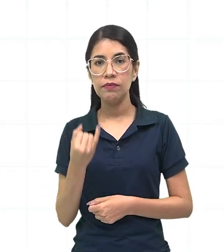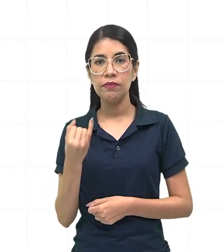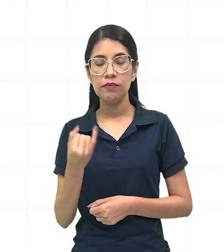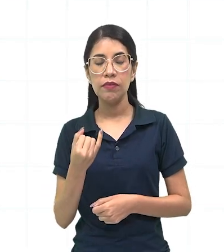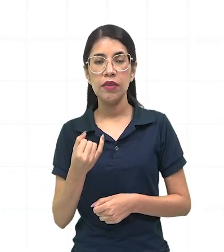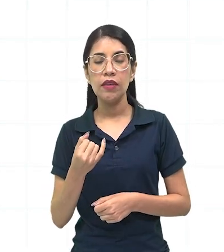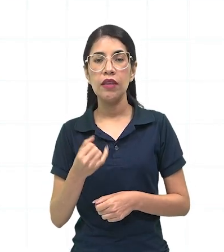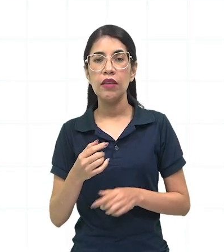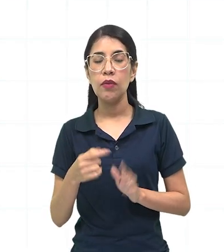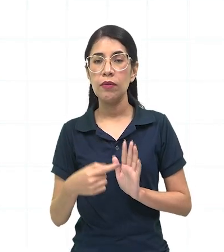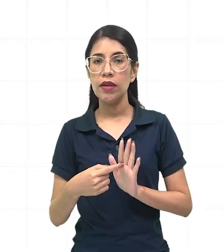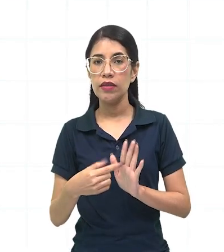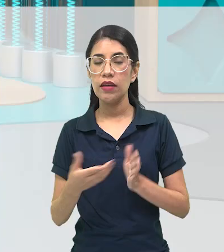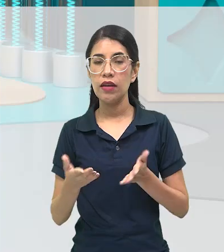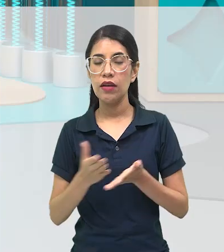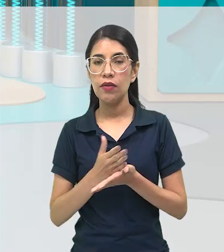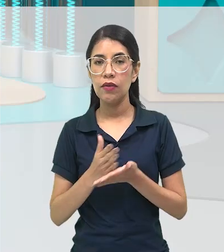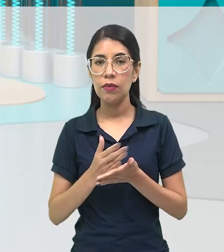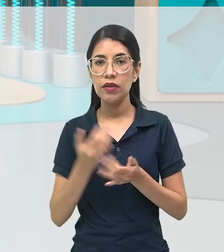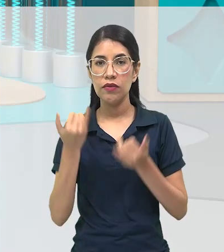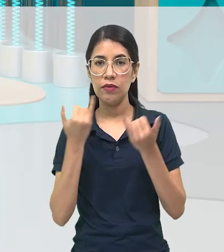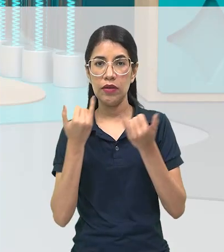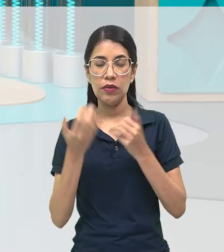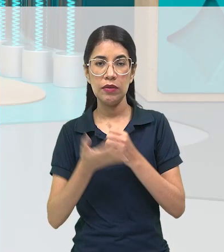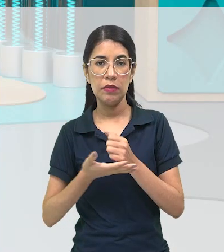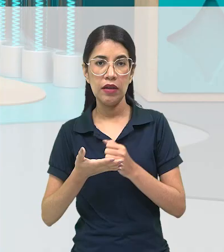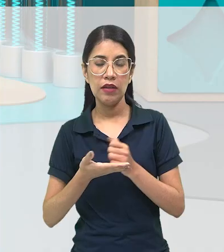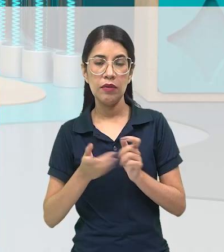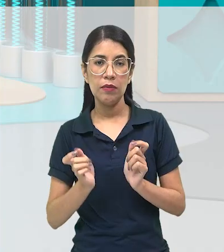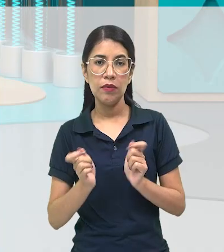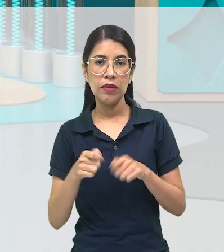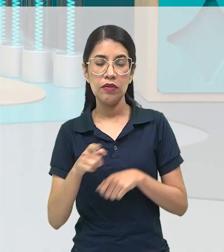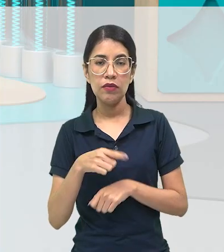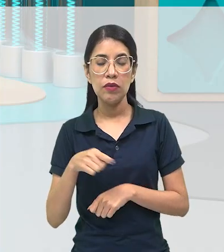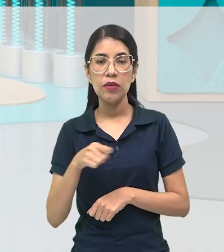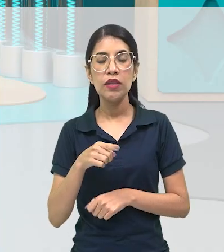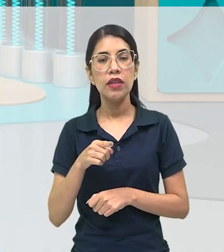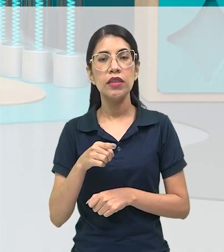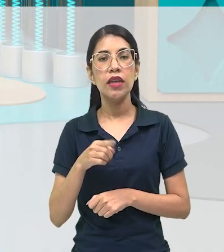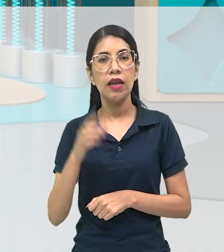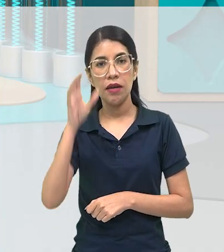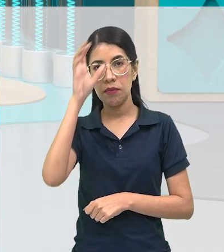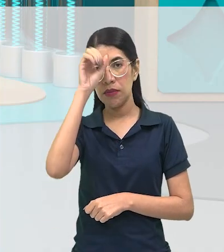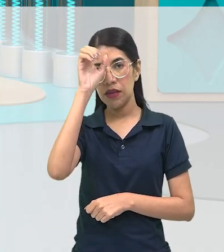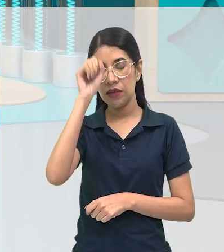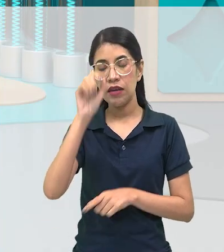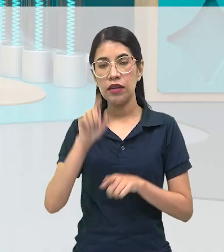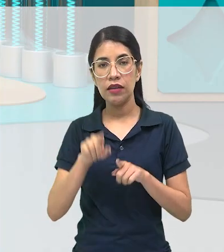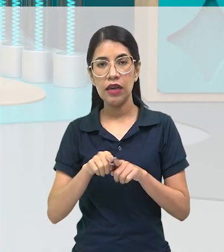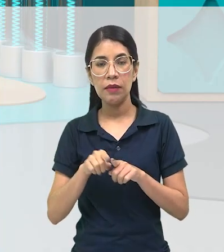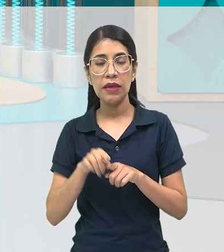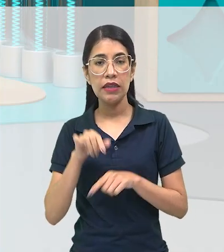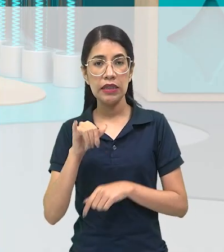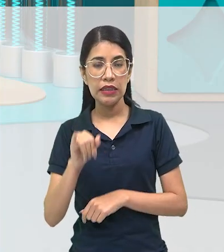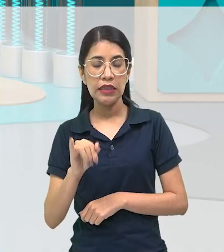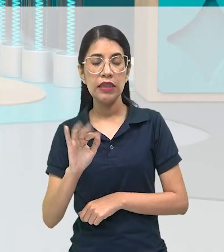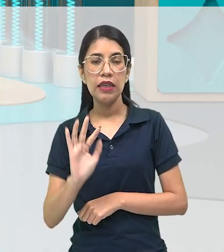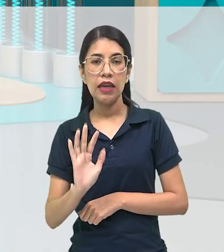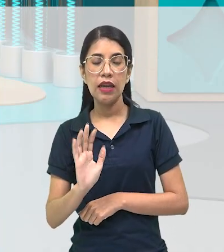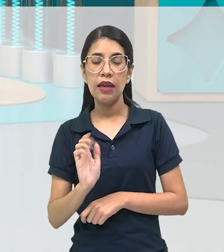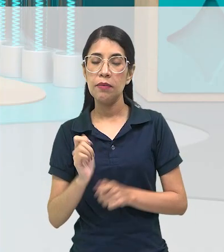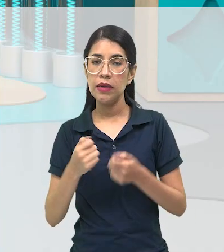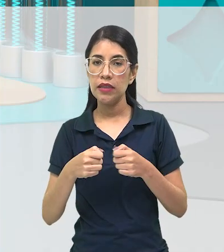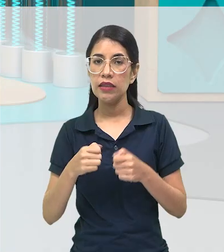Nós trazemos aqui as informações básicas para que vocês possam mantê-las com vocês e, assim, numa situação,